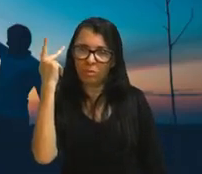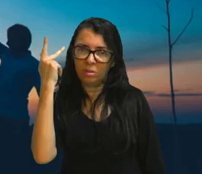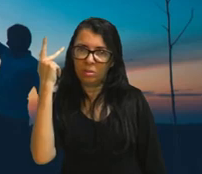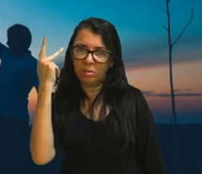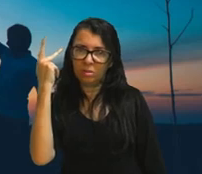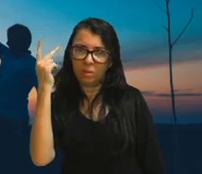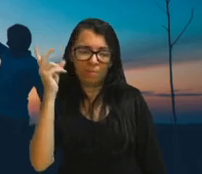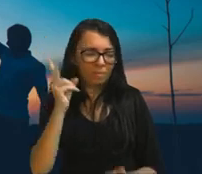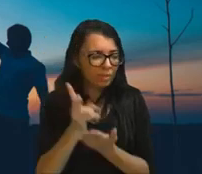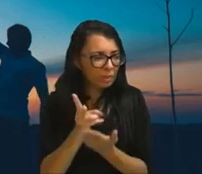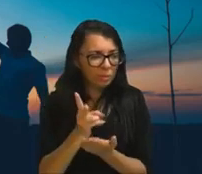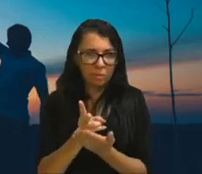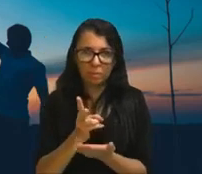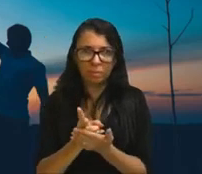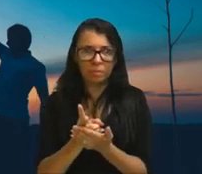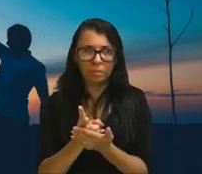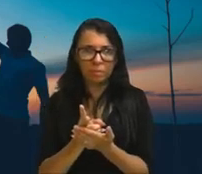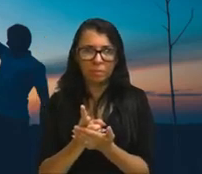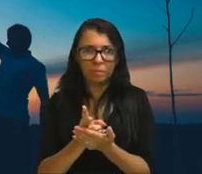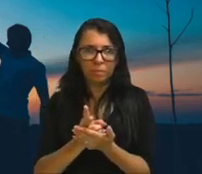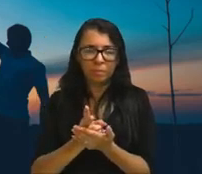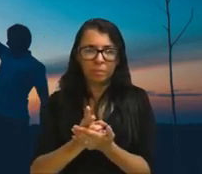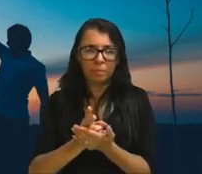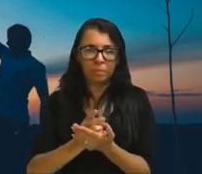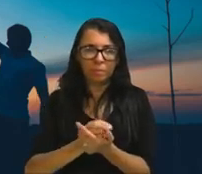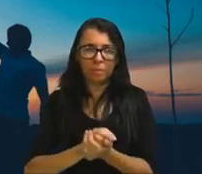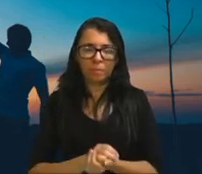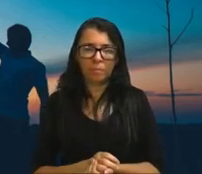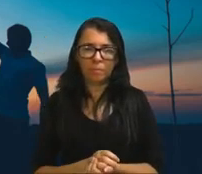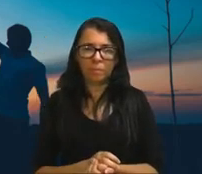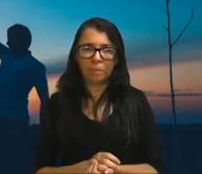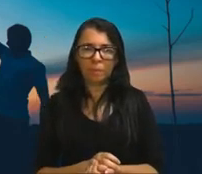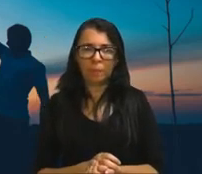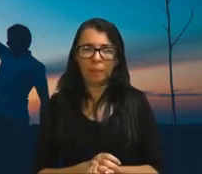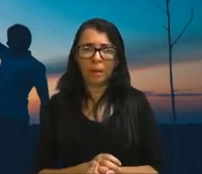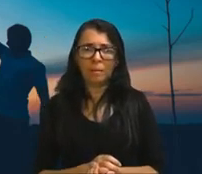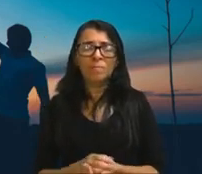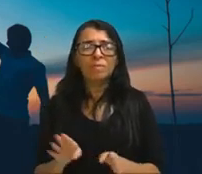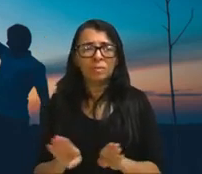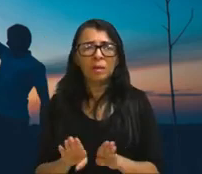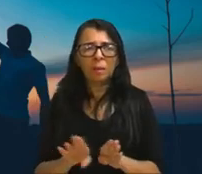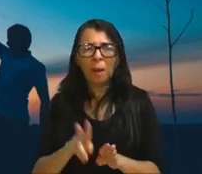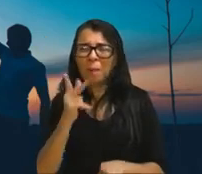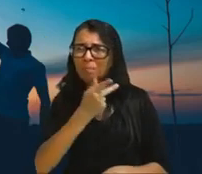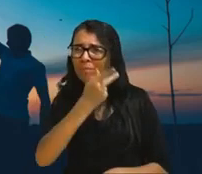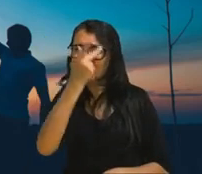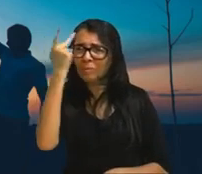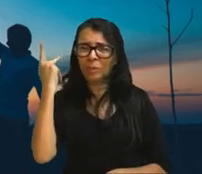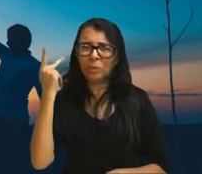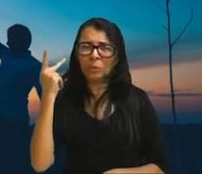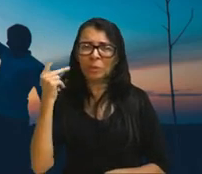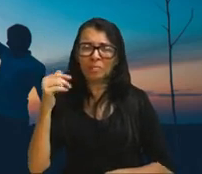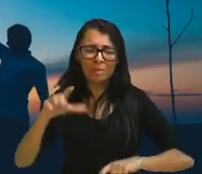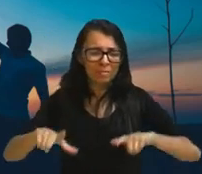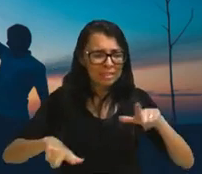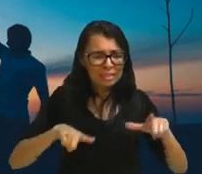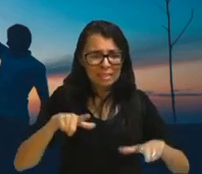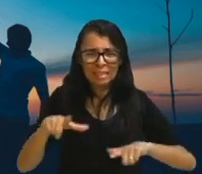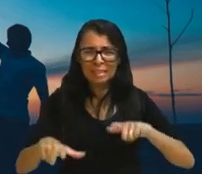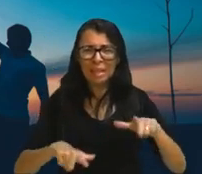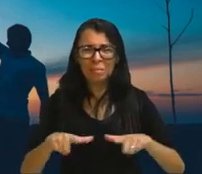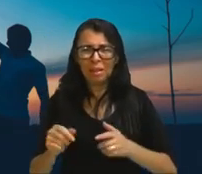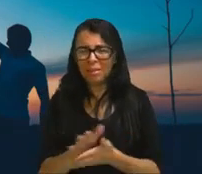enfermas aí perto de você. Lembre-se daquelas pessoas que estão desempregadas. Continue contribuindo para a cesta